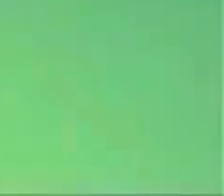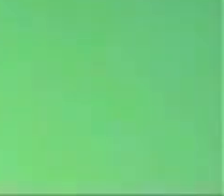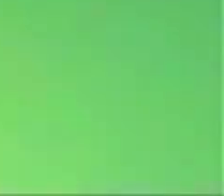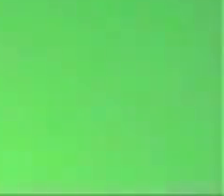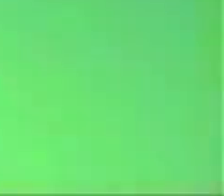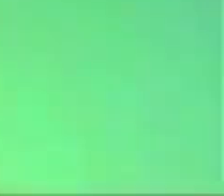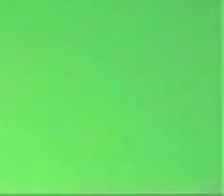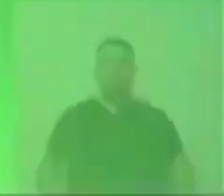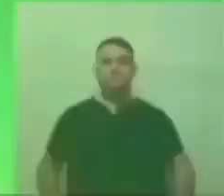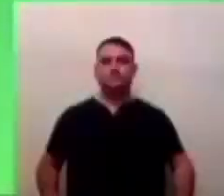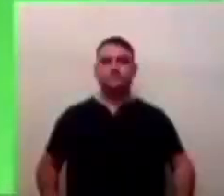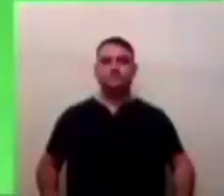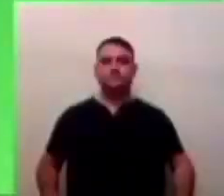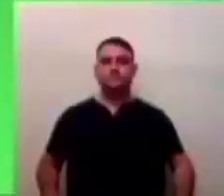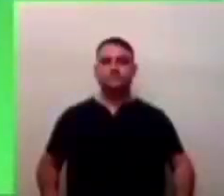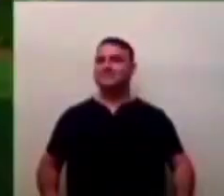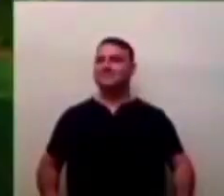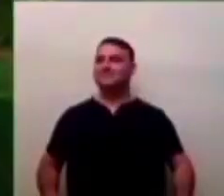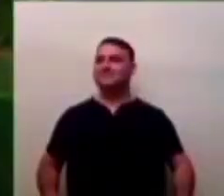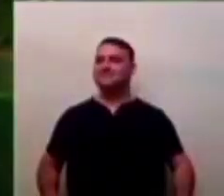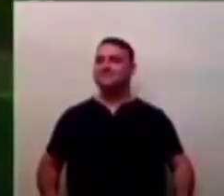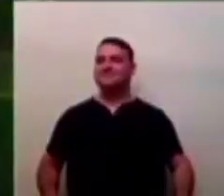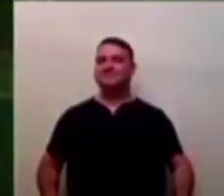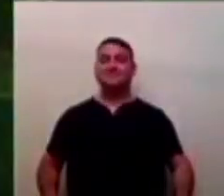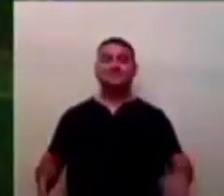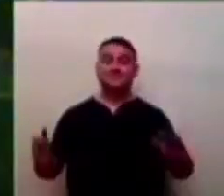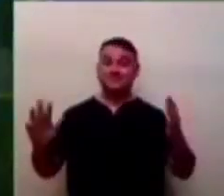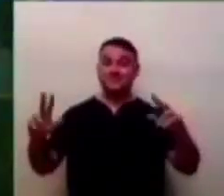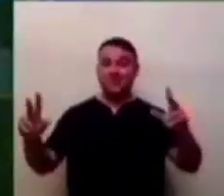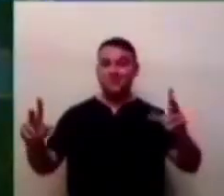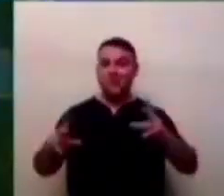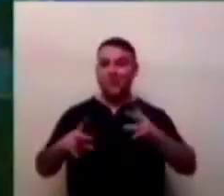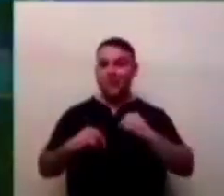Nossa, que lindo.